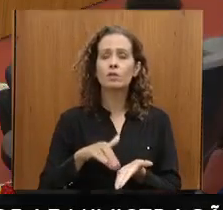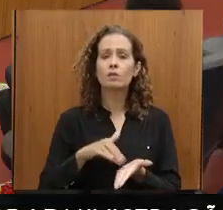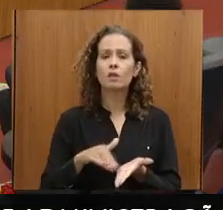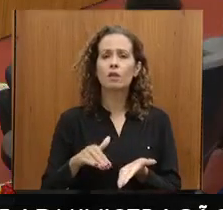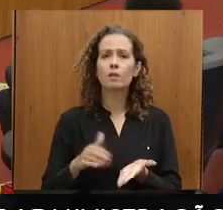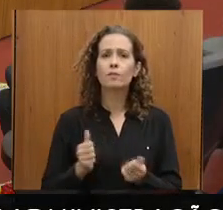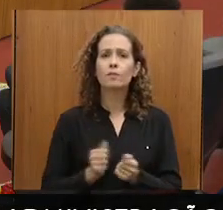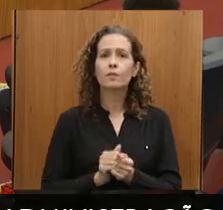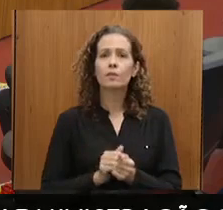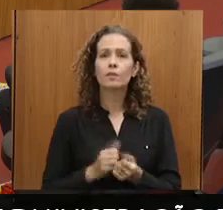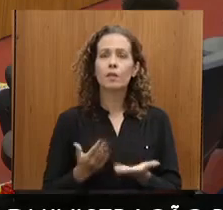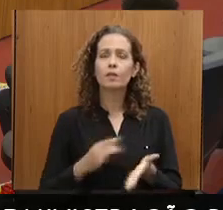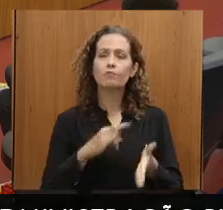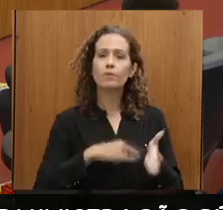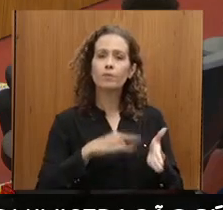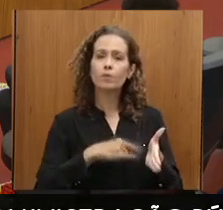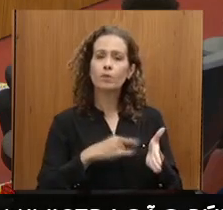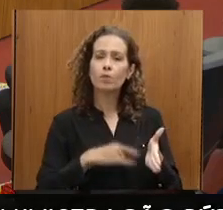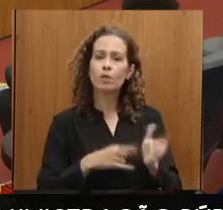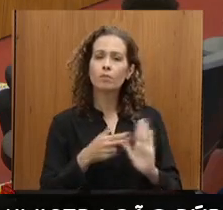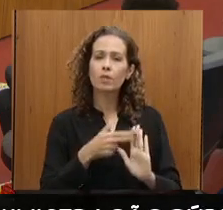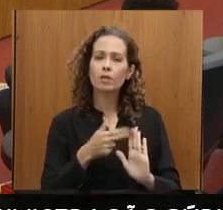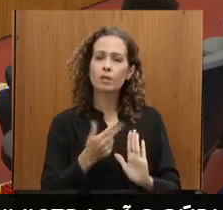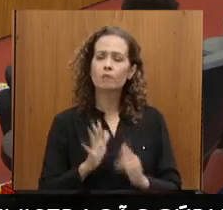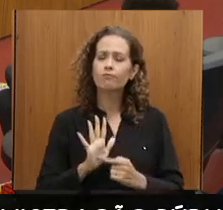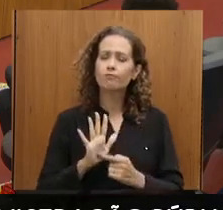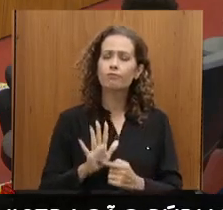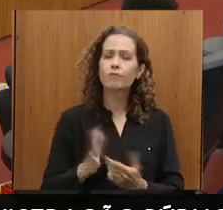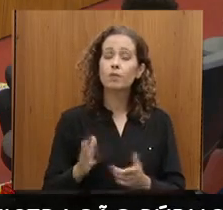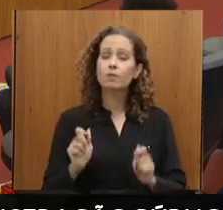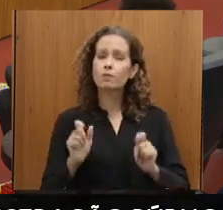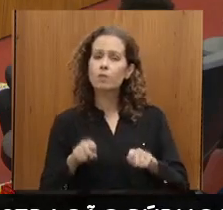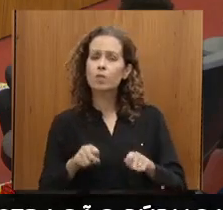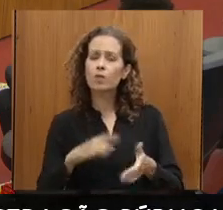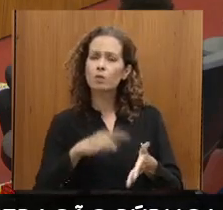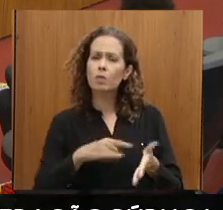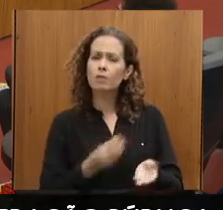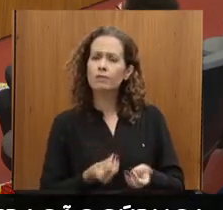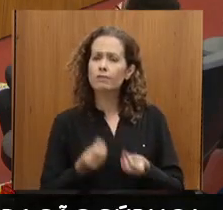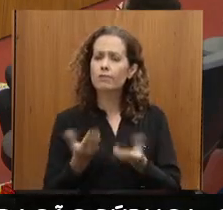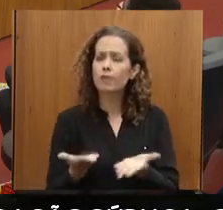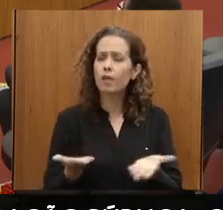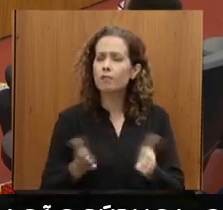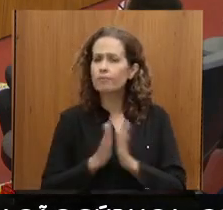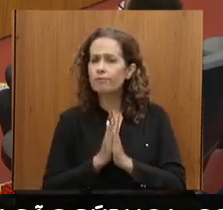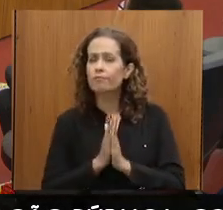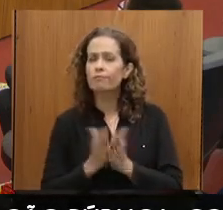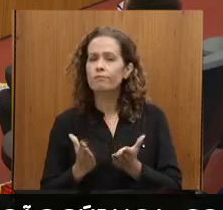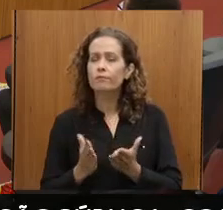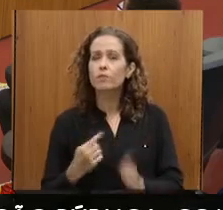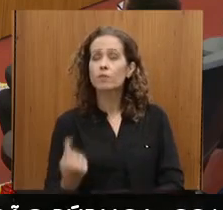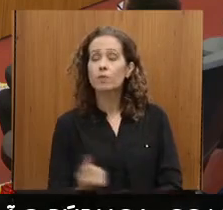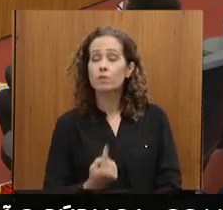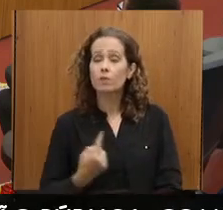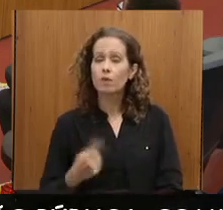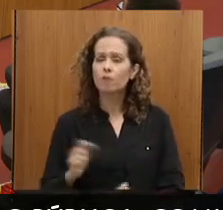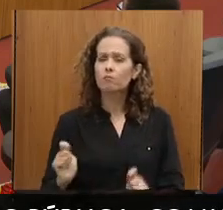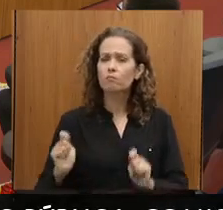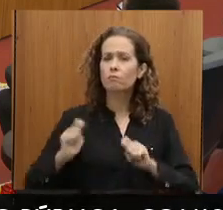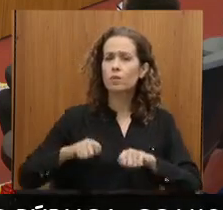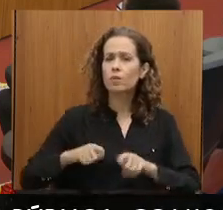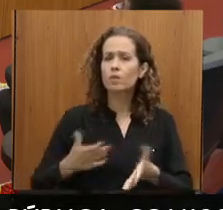Esse parecer que a senhora mencionou, se puder nos enviar disponibilizar para que nós possamos